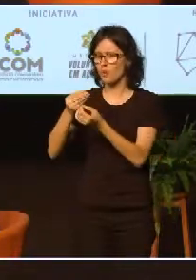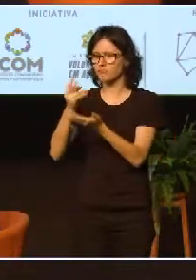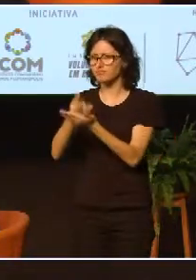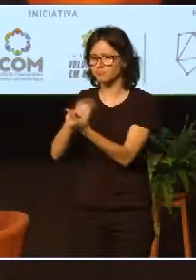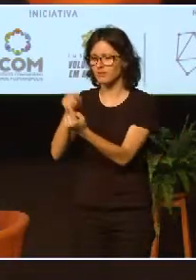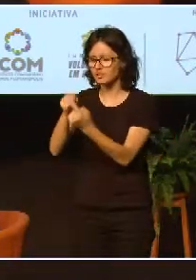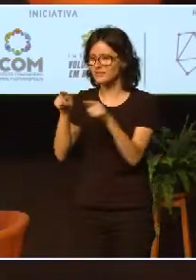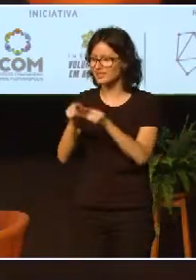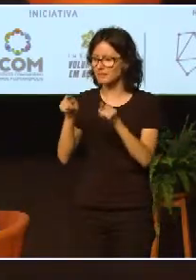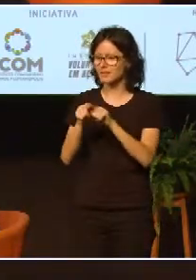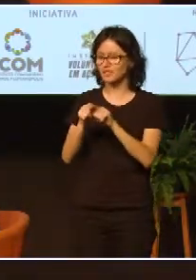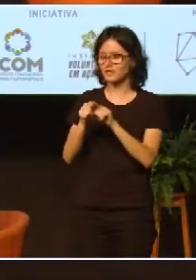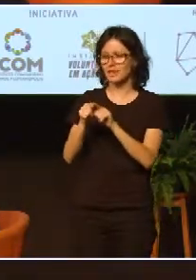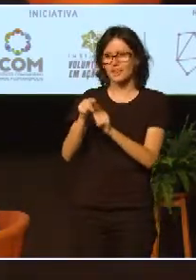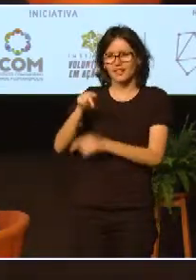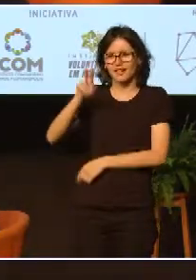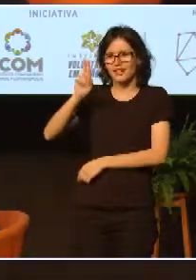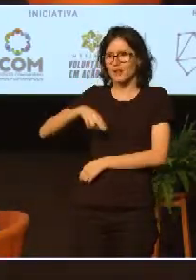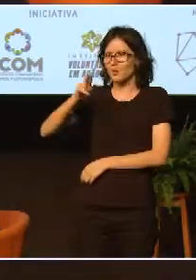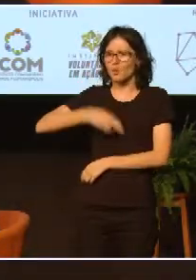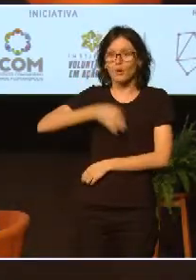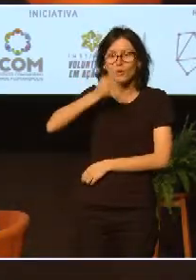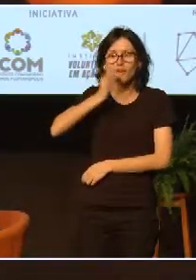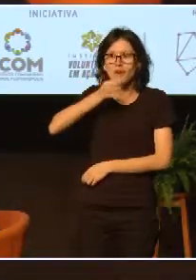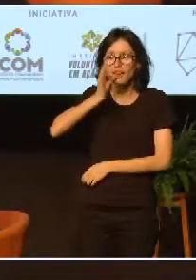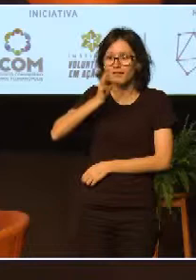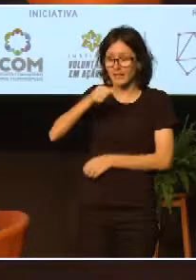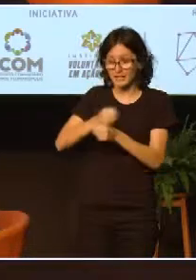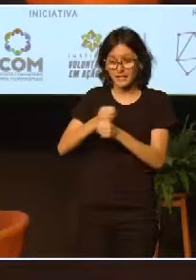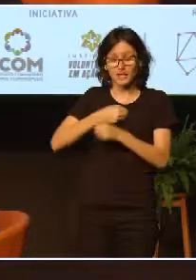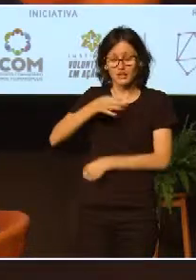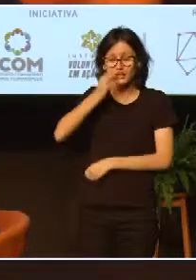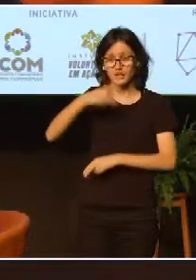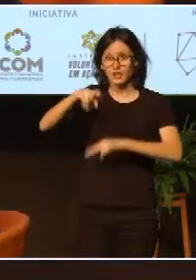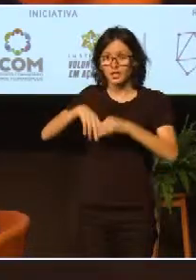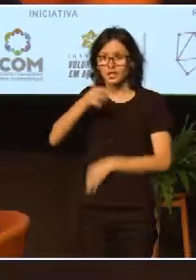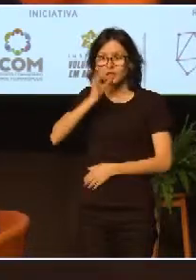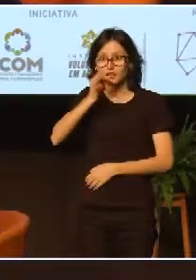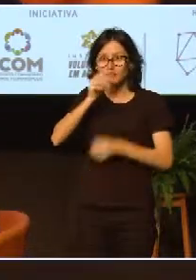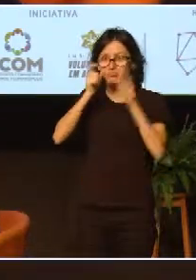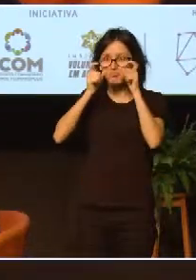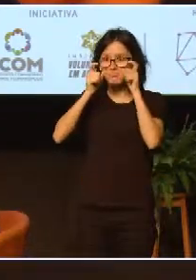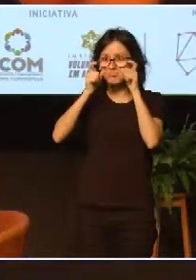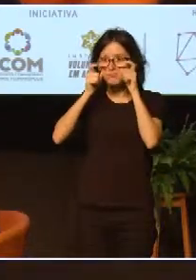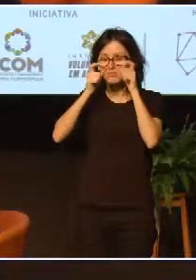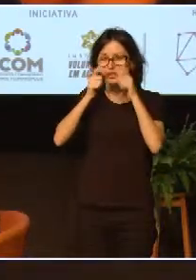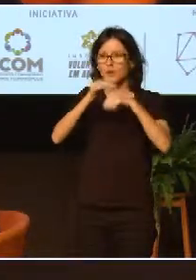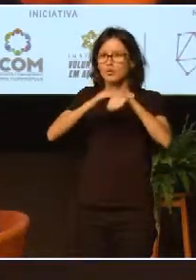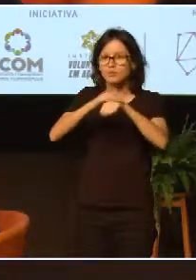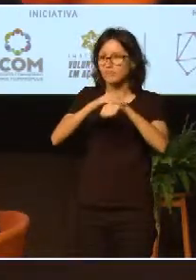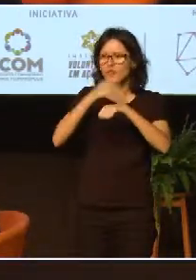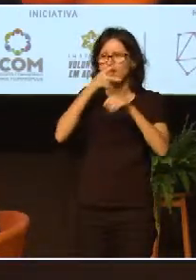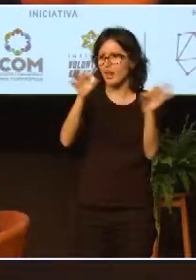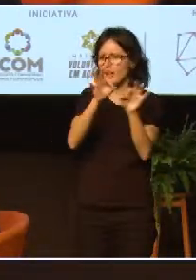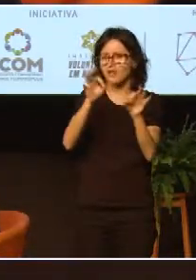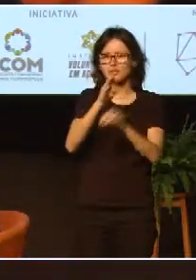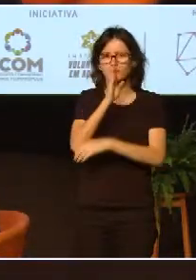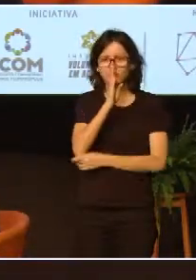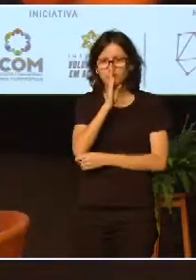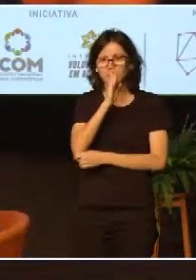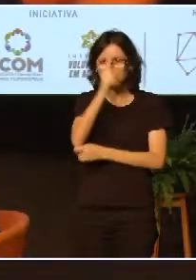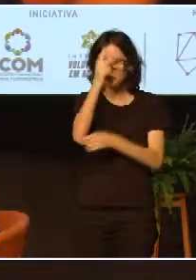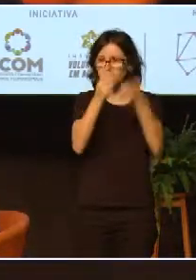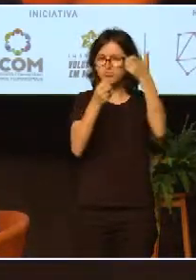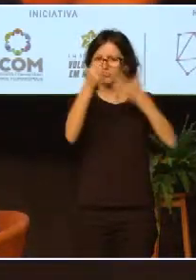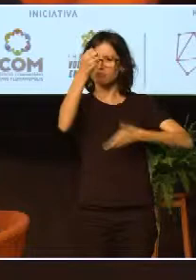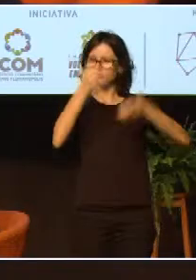aí eu fui me conectar. Eu nunca tomei tanto café na minha vida como eu tomei esse ano, de sentar e ouvir. Eu não falei, eu ouvi. Eu só contextualizei o que estava passando,